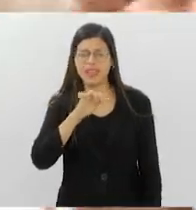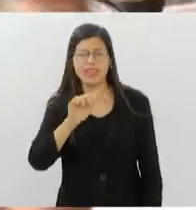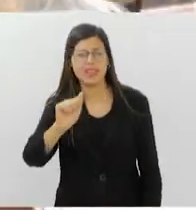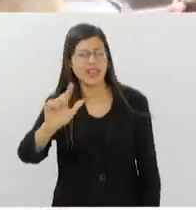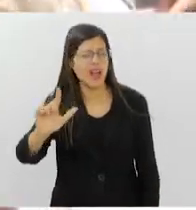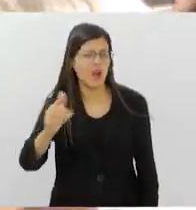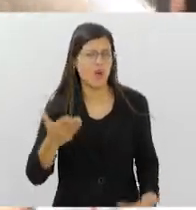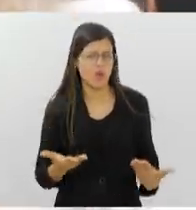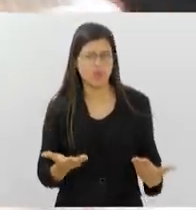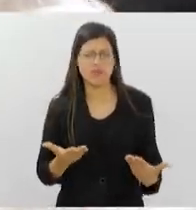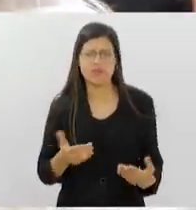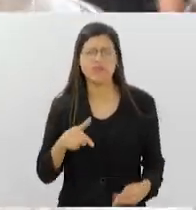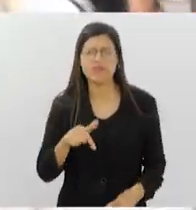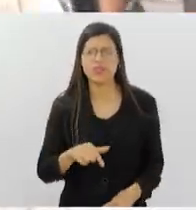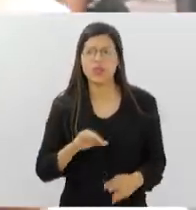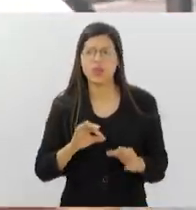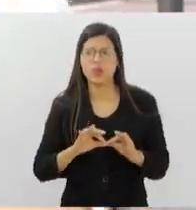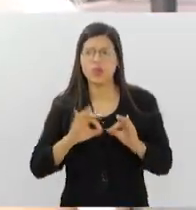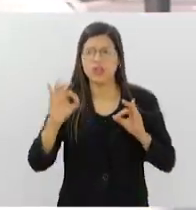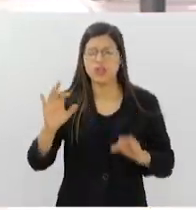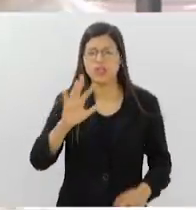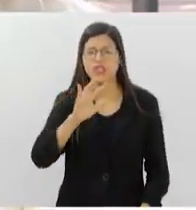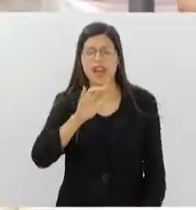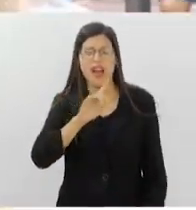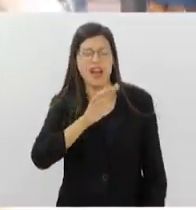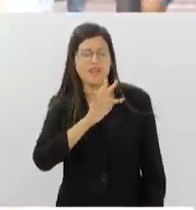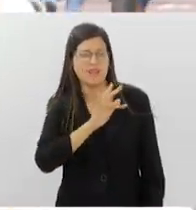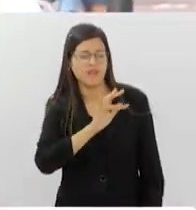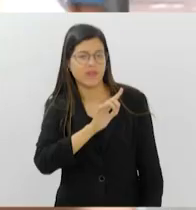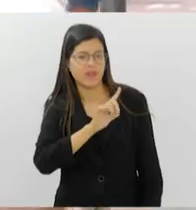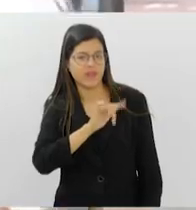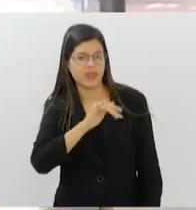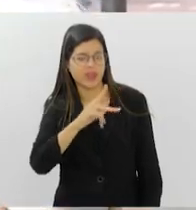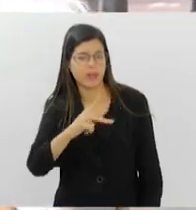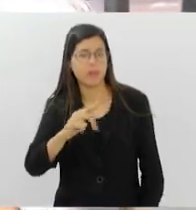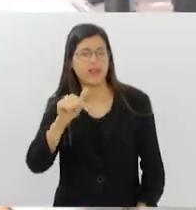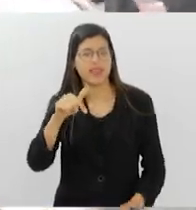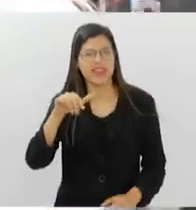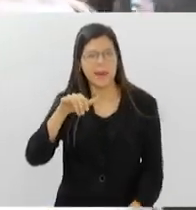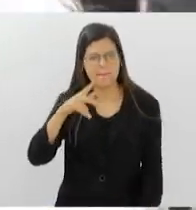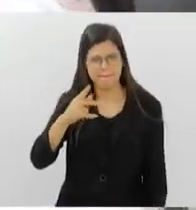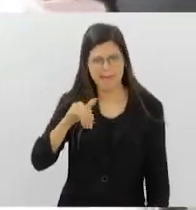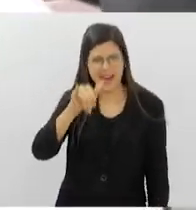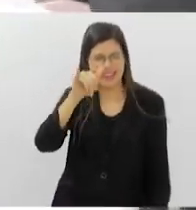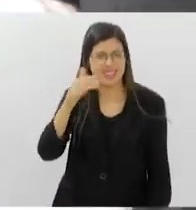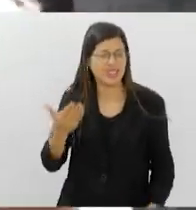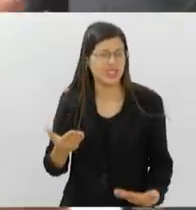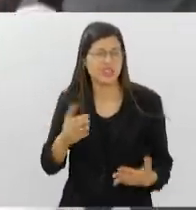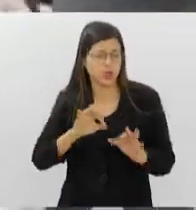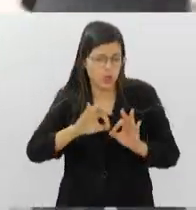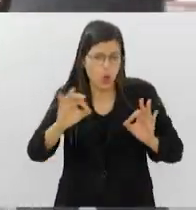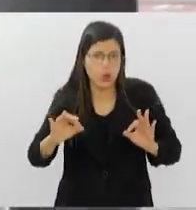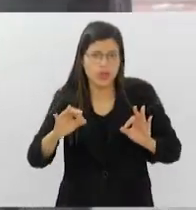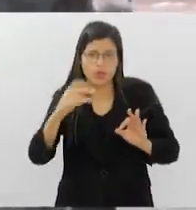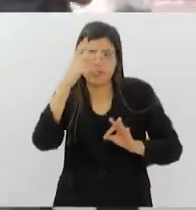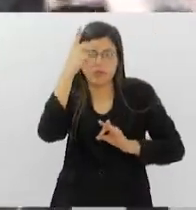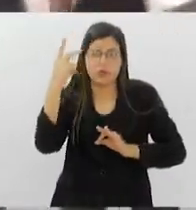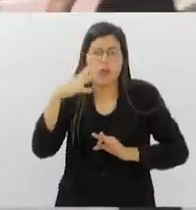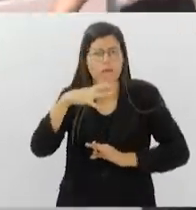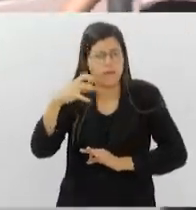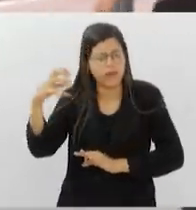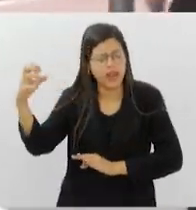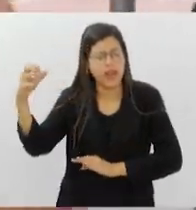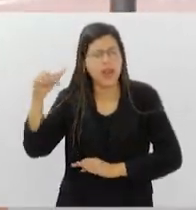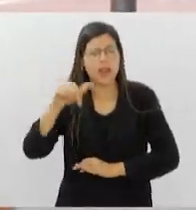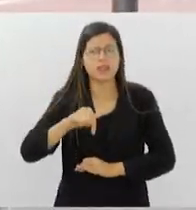onde você esteja longe é a flip que é em Parati longe é a cidade do Roque entende e no entanto as pessoas Viajam por conta